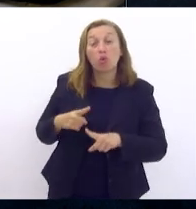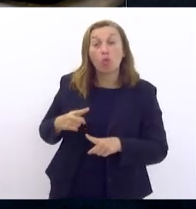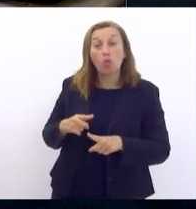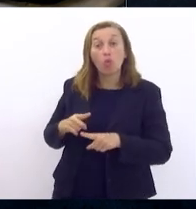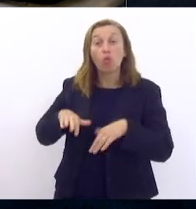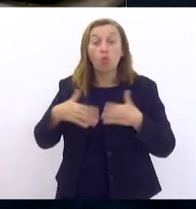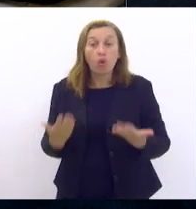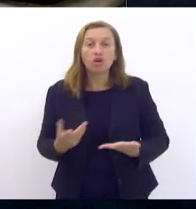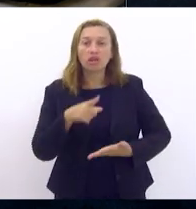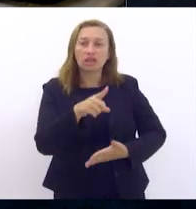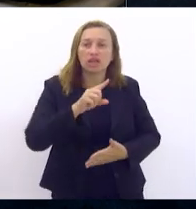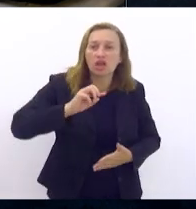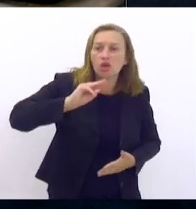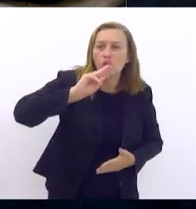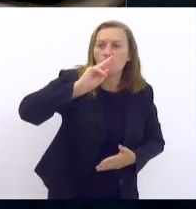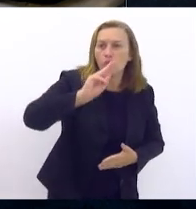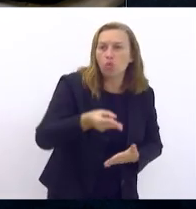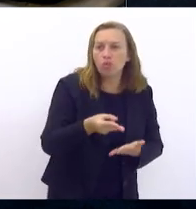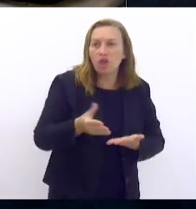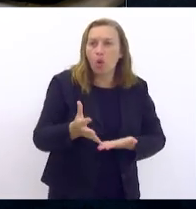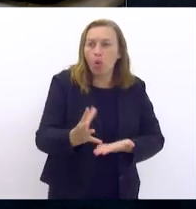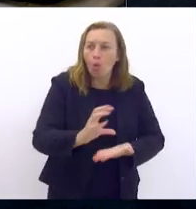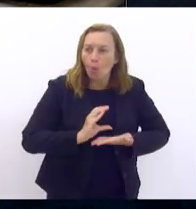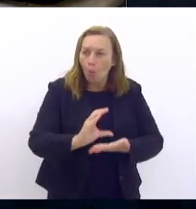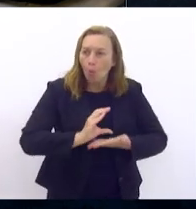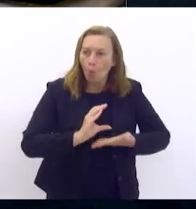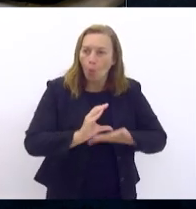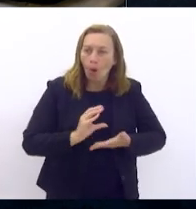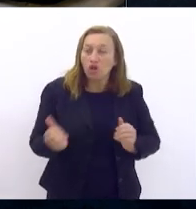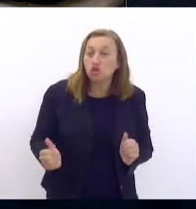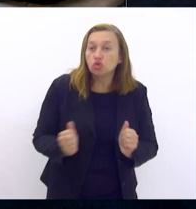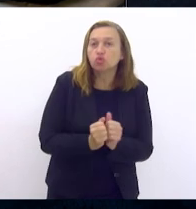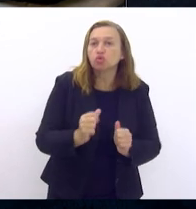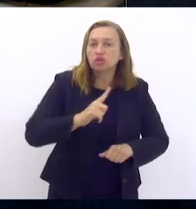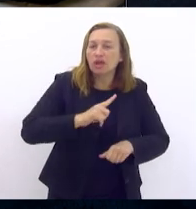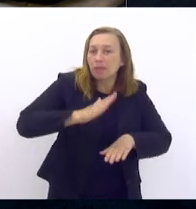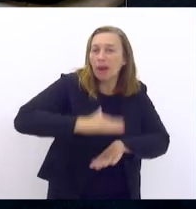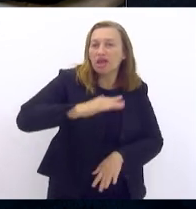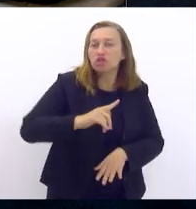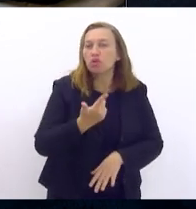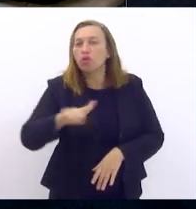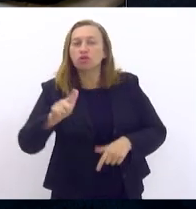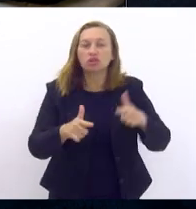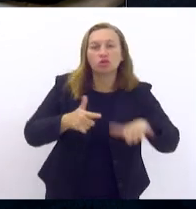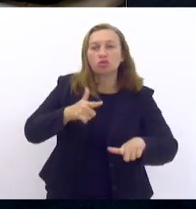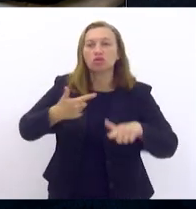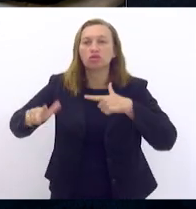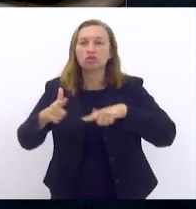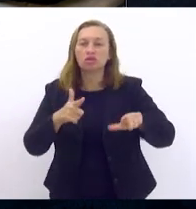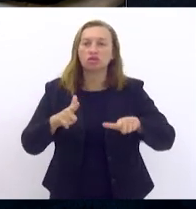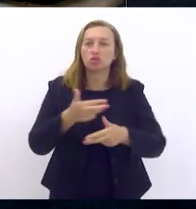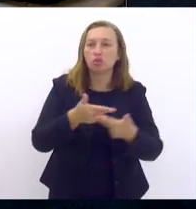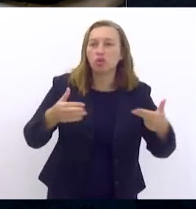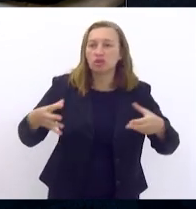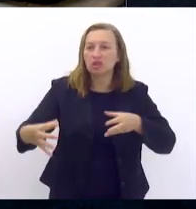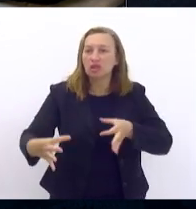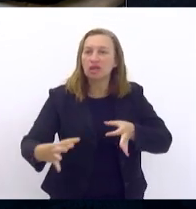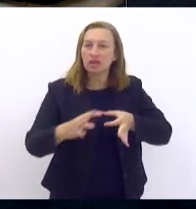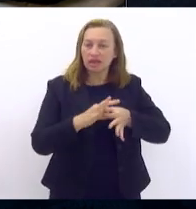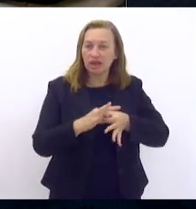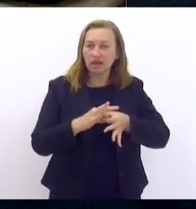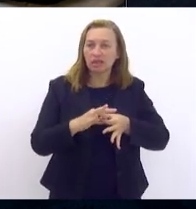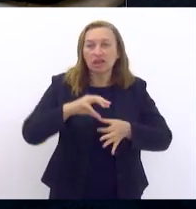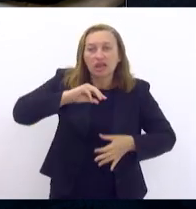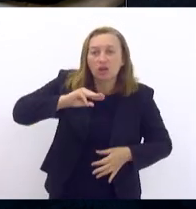aquele 1 milhão de faturamento junto com aquele 1 milhão vem mais um monte de outras coisas agregados naquele 1